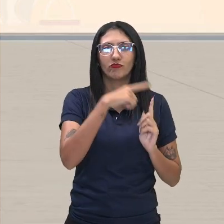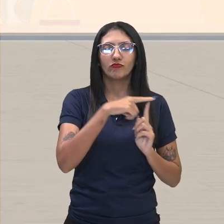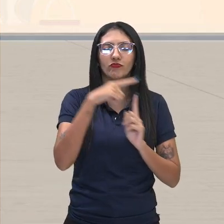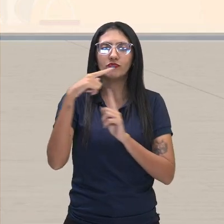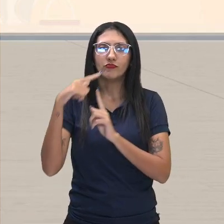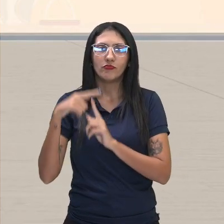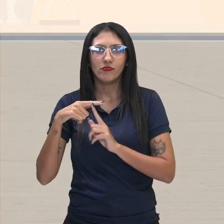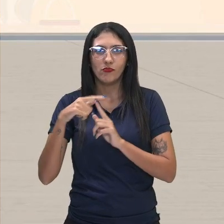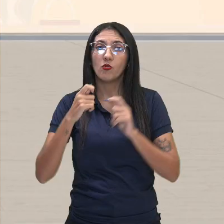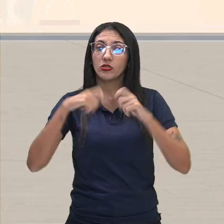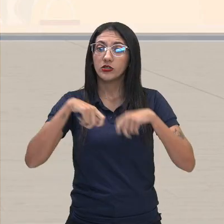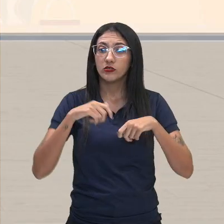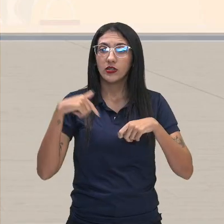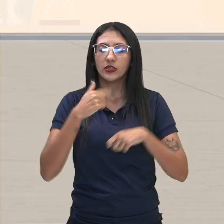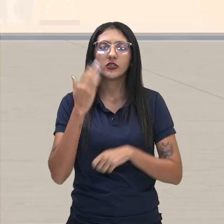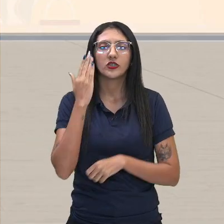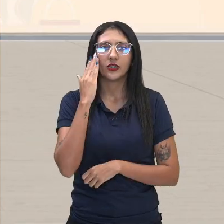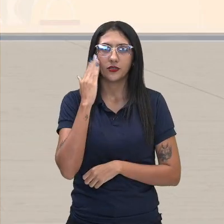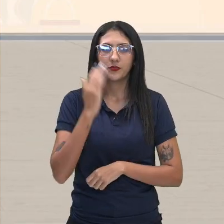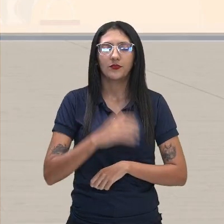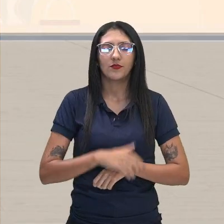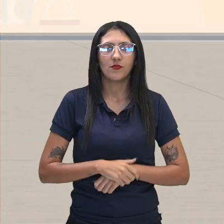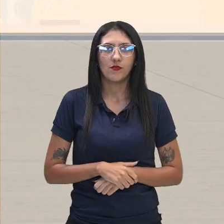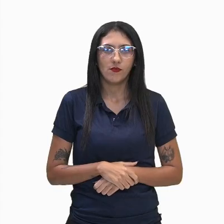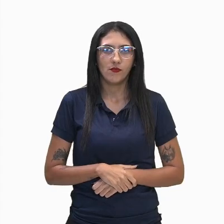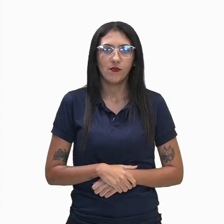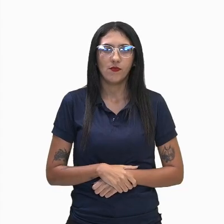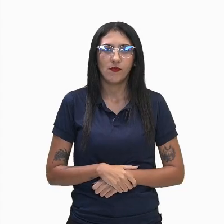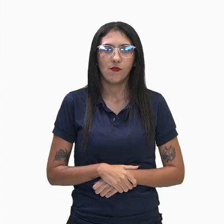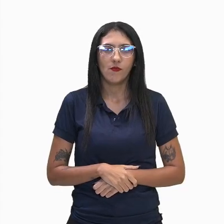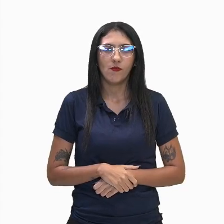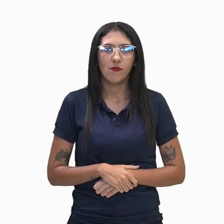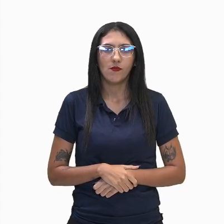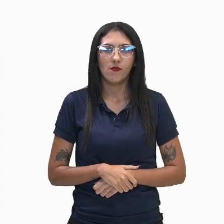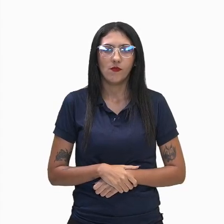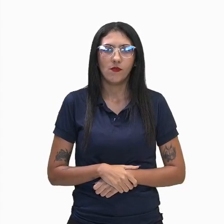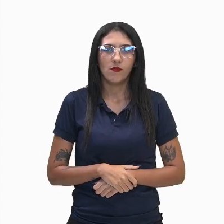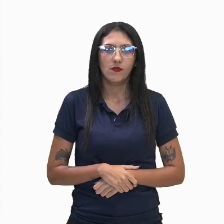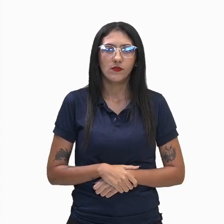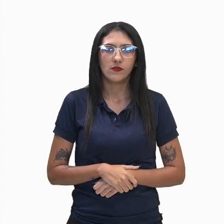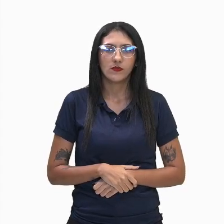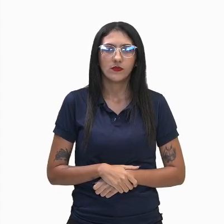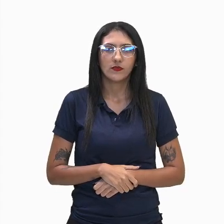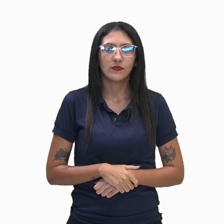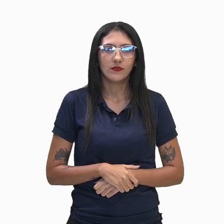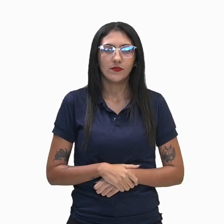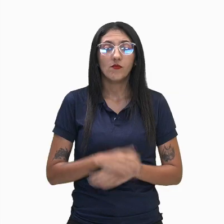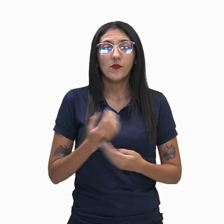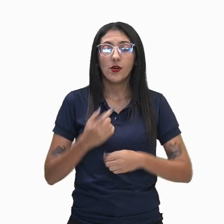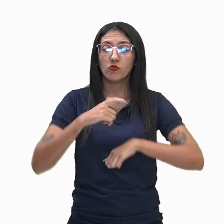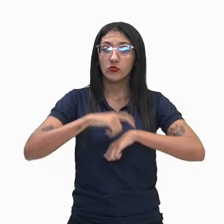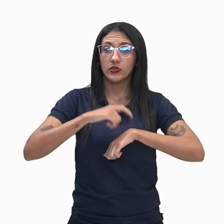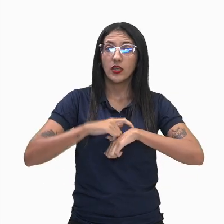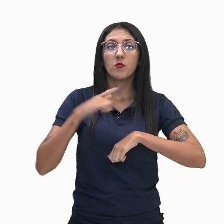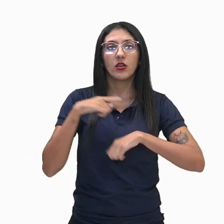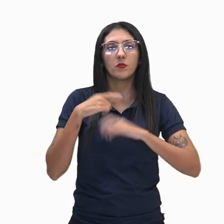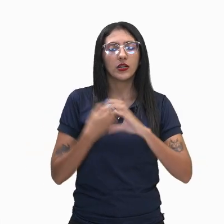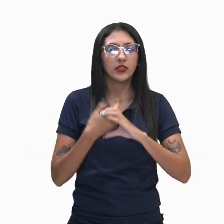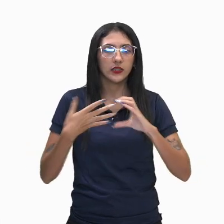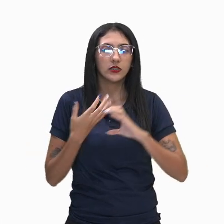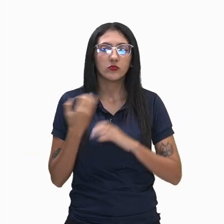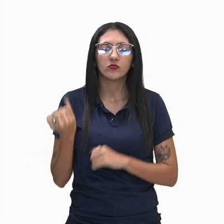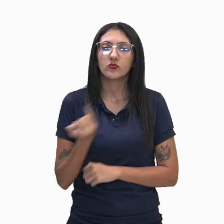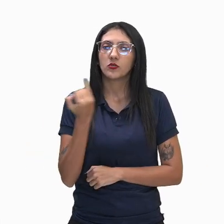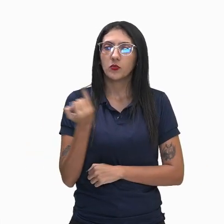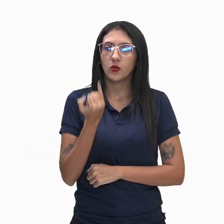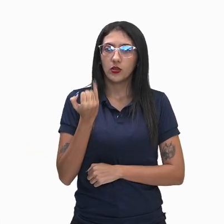né, de compreensão do tempo. Vamos ao texto. O tempo, ele é uma das categorias mais